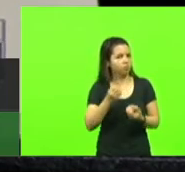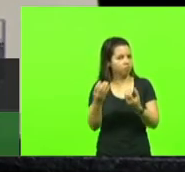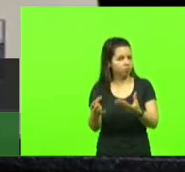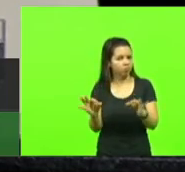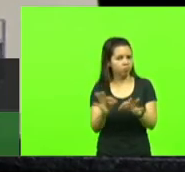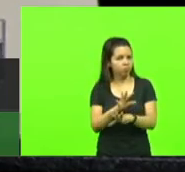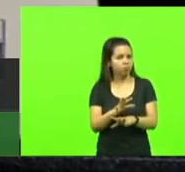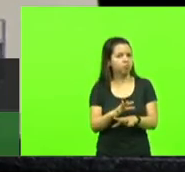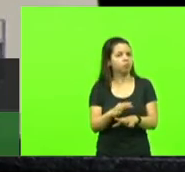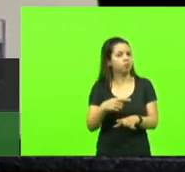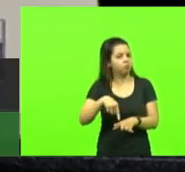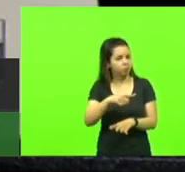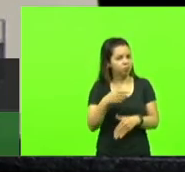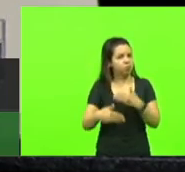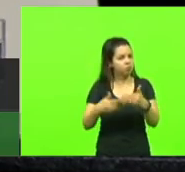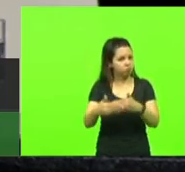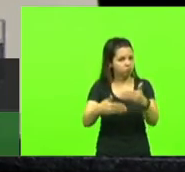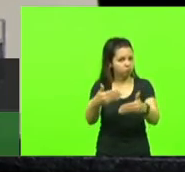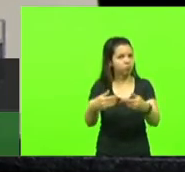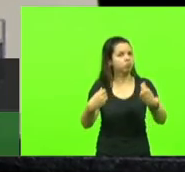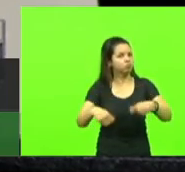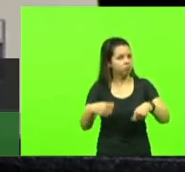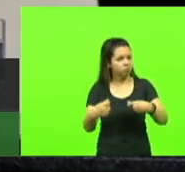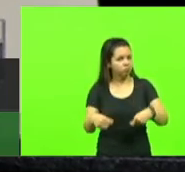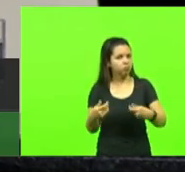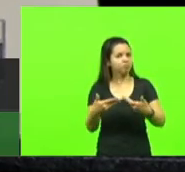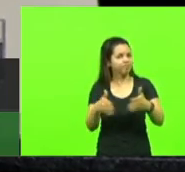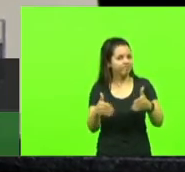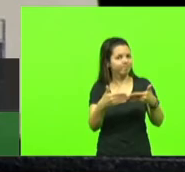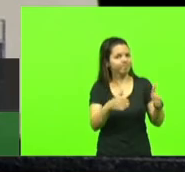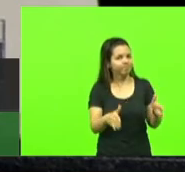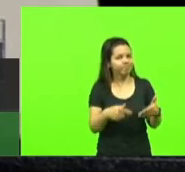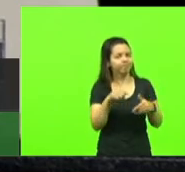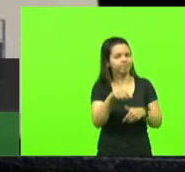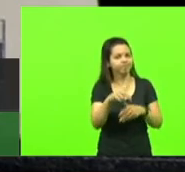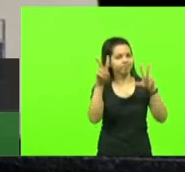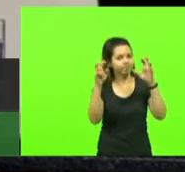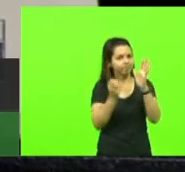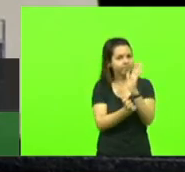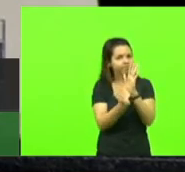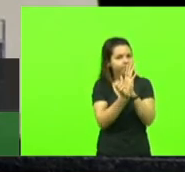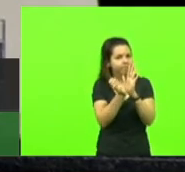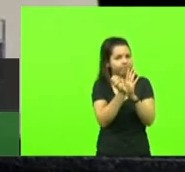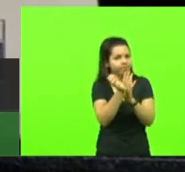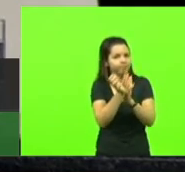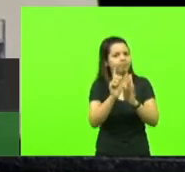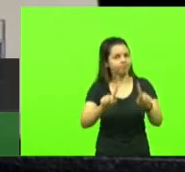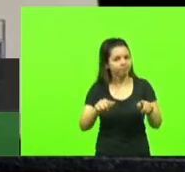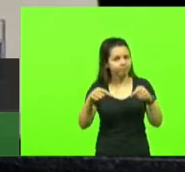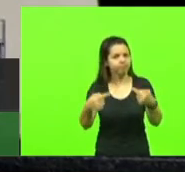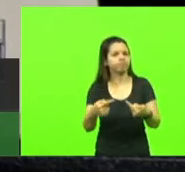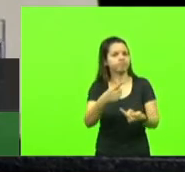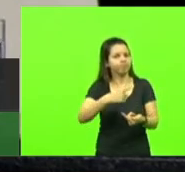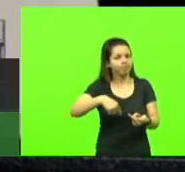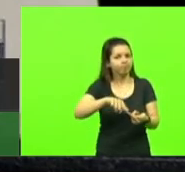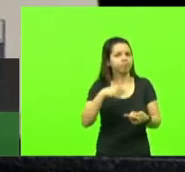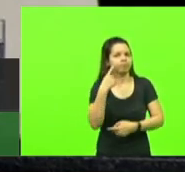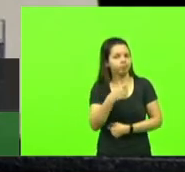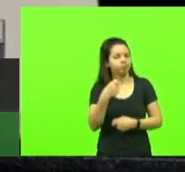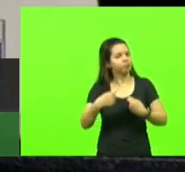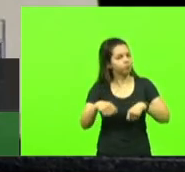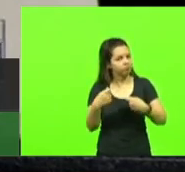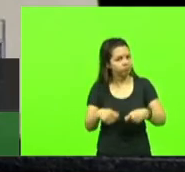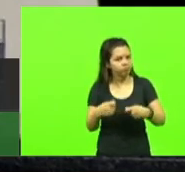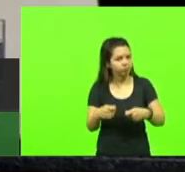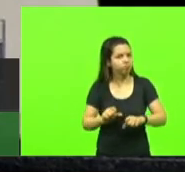construção ainda, temos que romper aí essa questão da burocracia, e é um desafio que eu acho que nós, deputados, temos que buscar